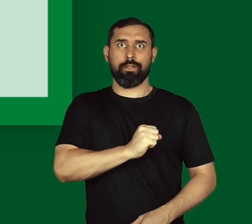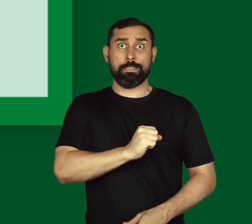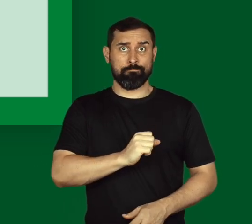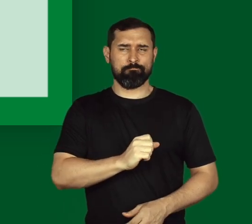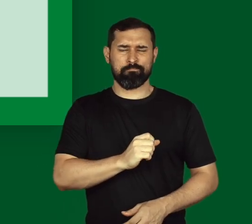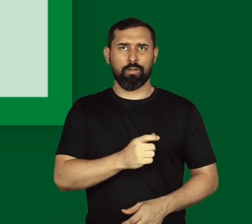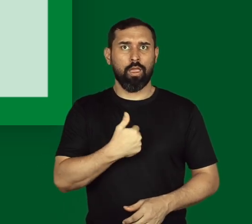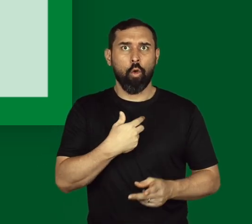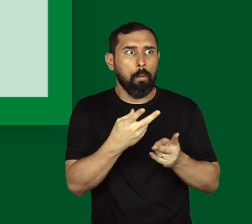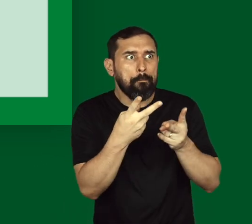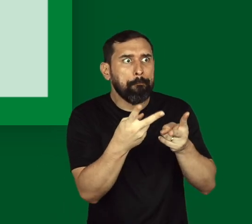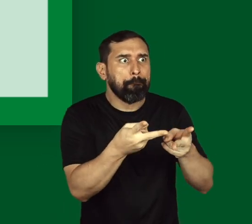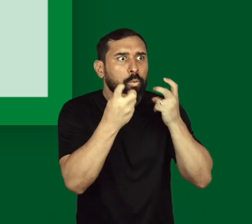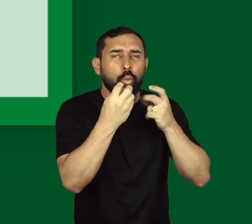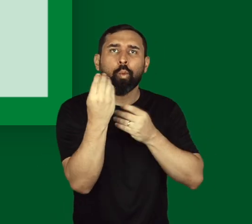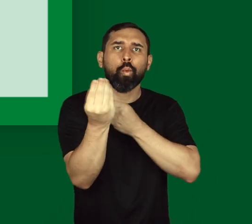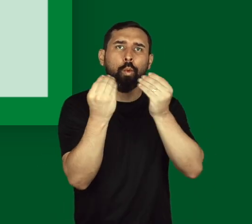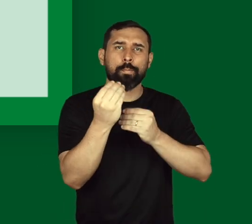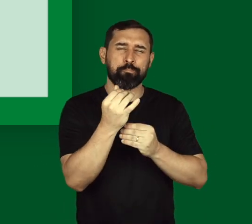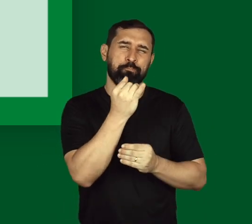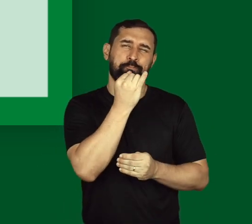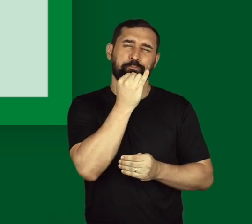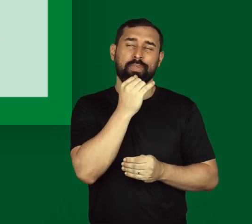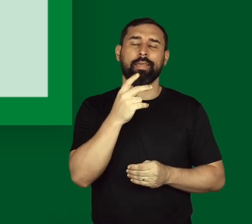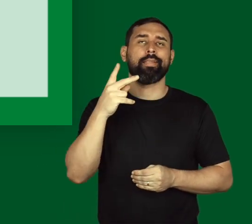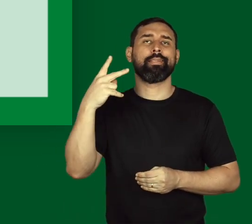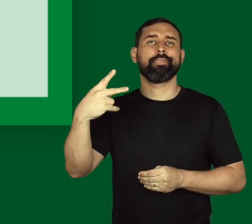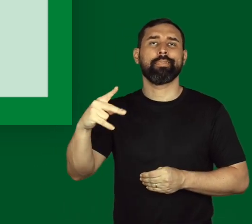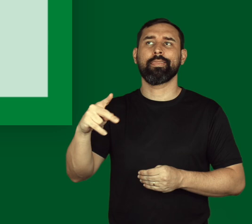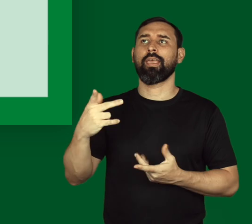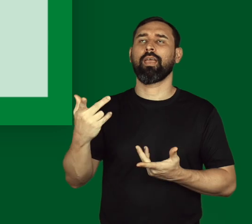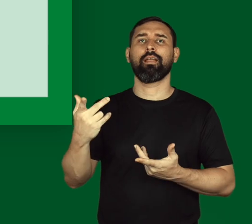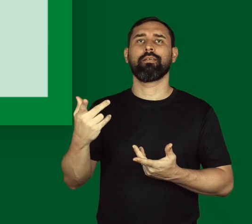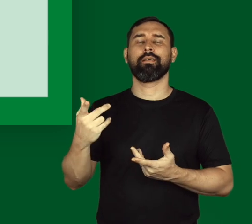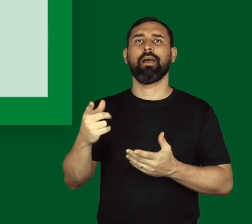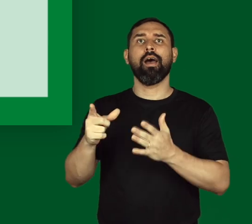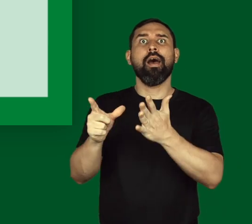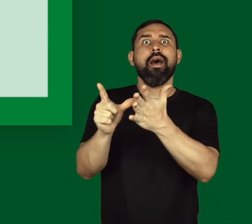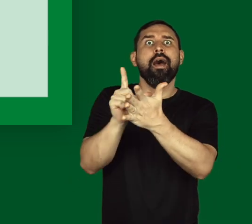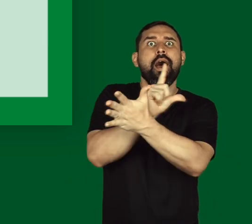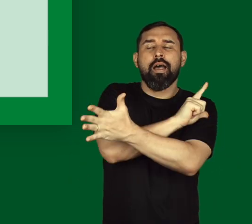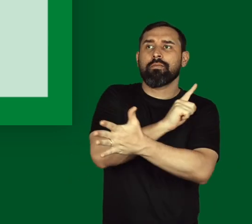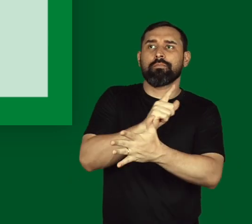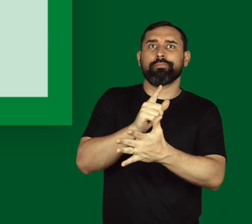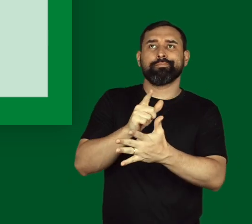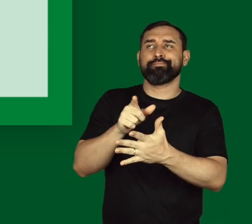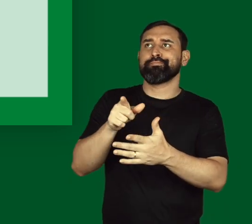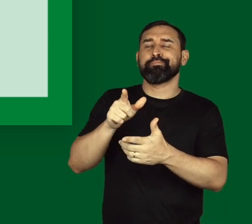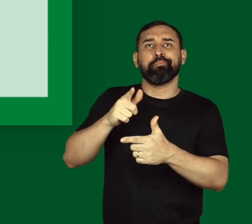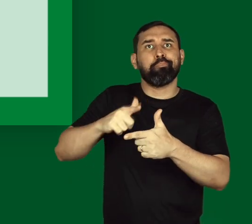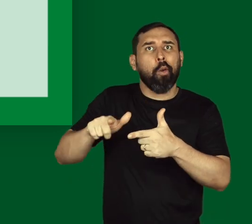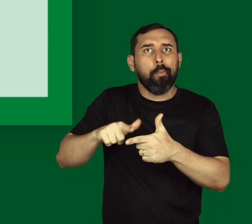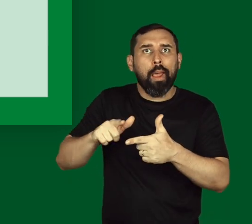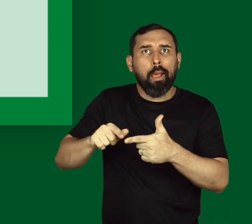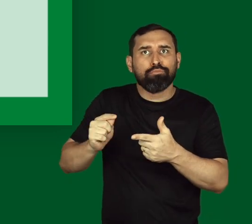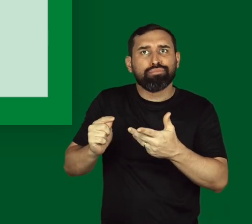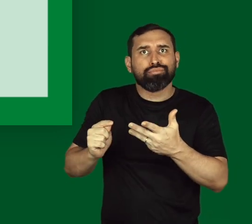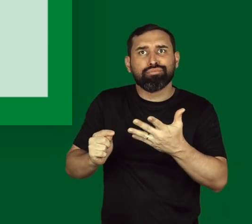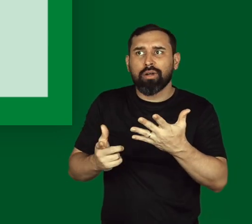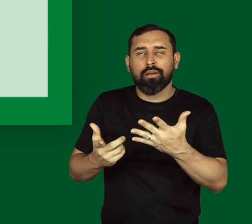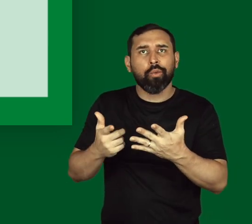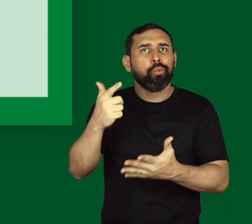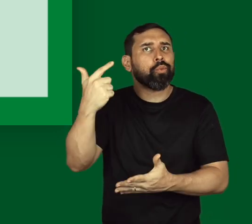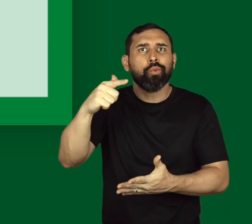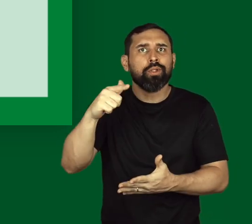choque cardiogênico? Então, aquele paciente que tem uma história pobre e tem uma clínica muito exuberante, sem